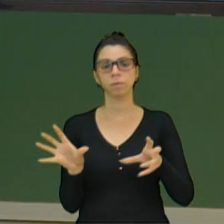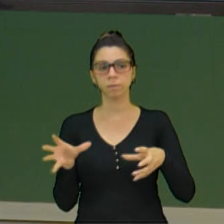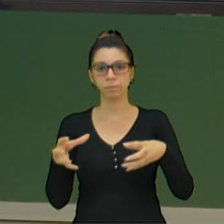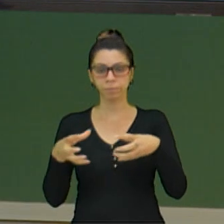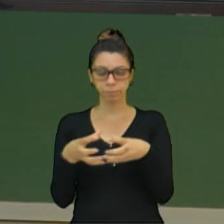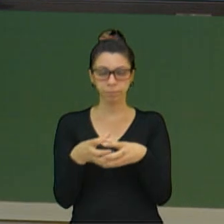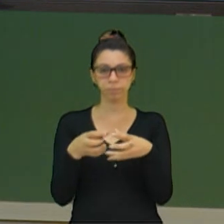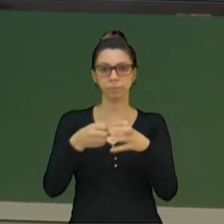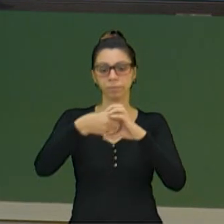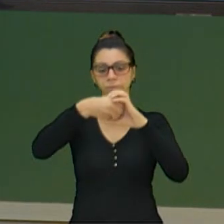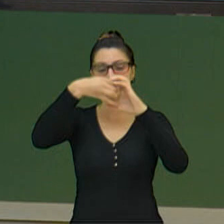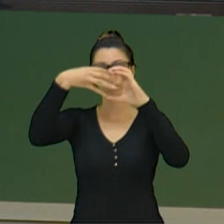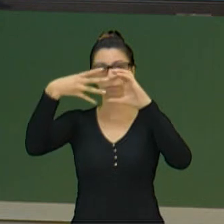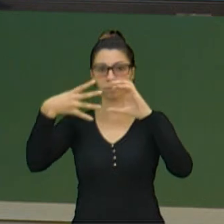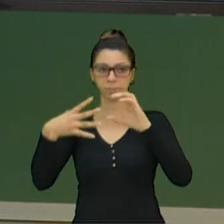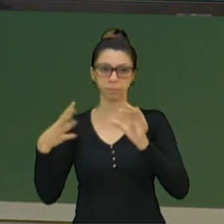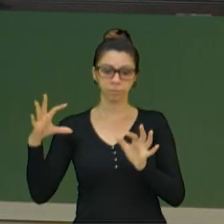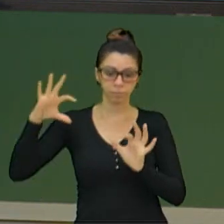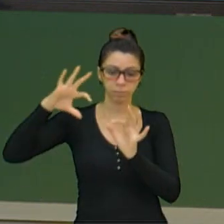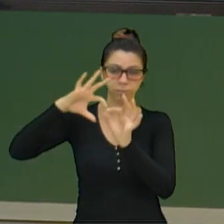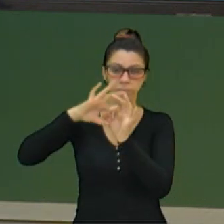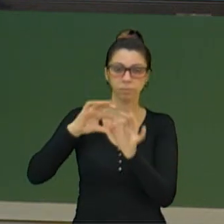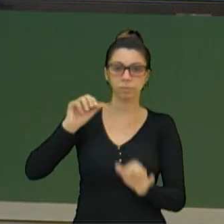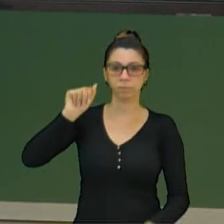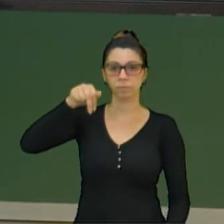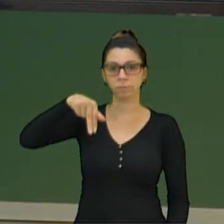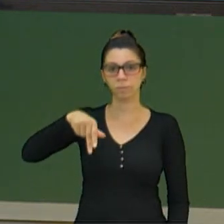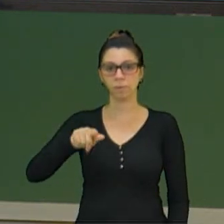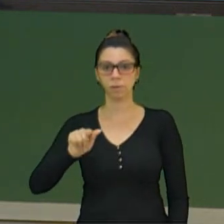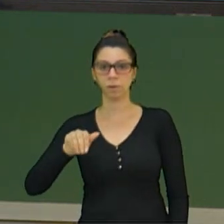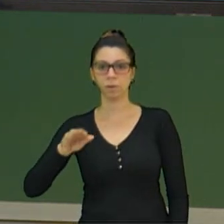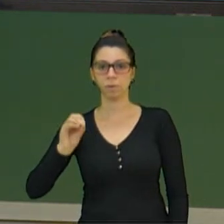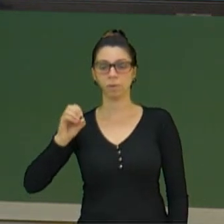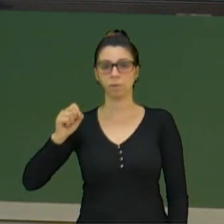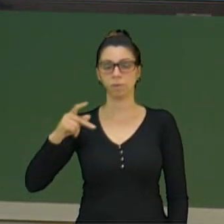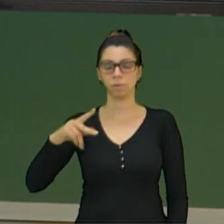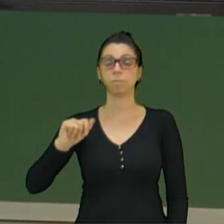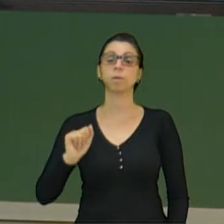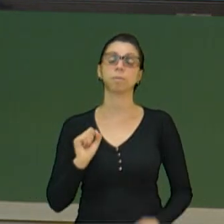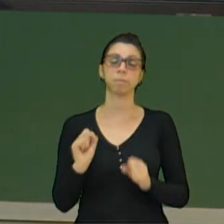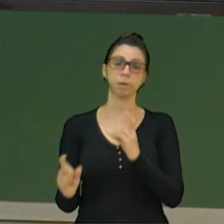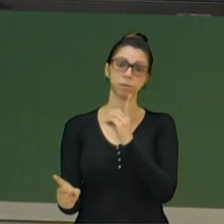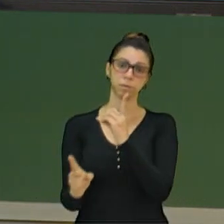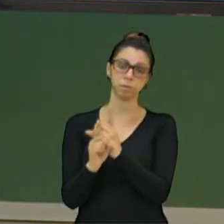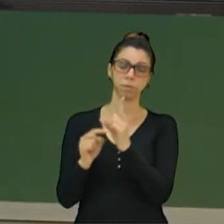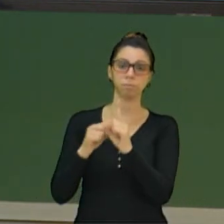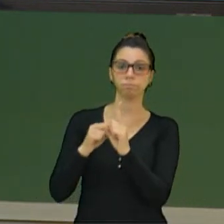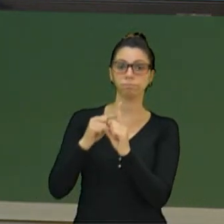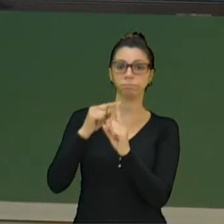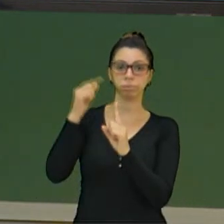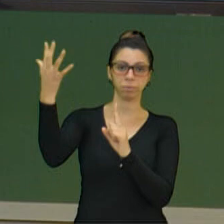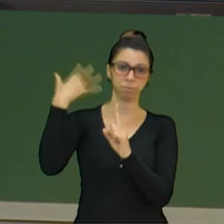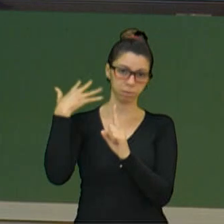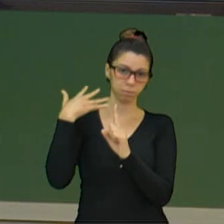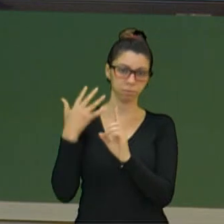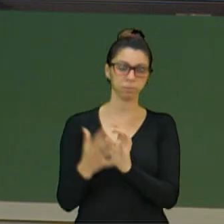uma característica que liga ela às angiospermas, que pode ser encontrada em lugares com temperaturas mais